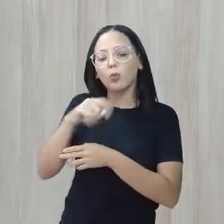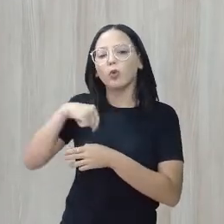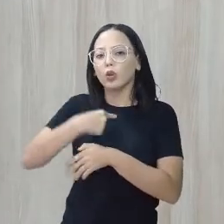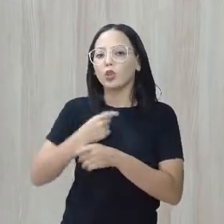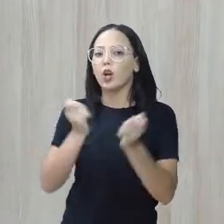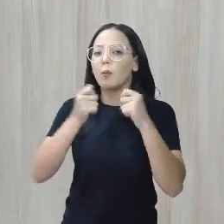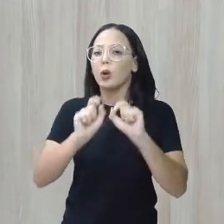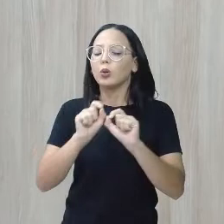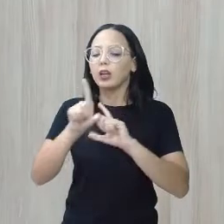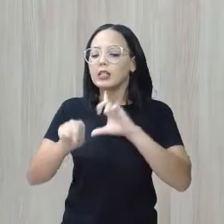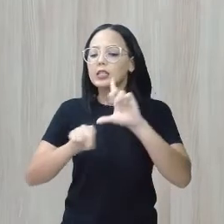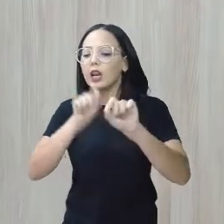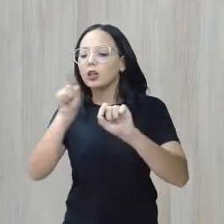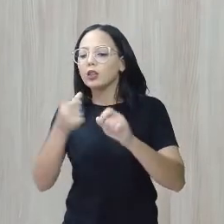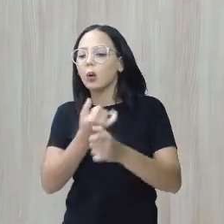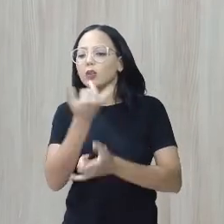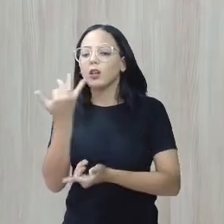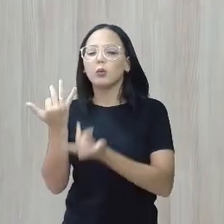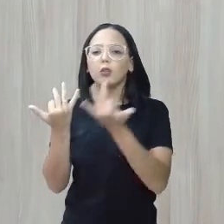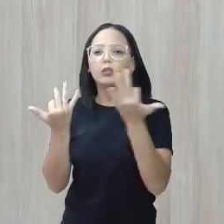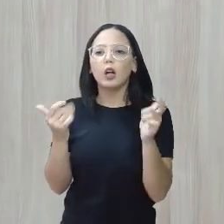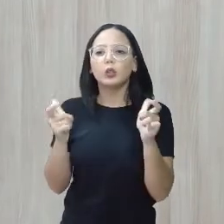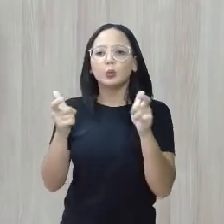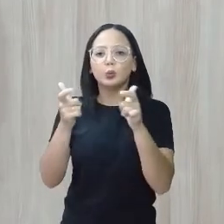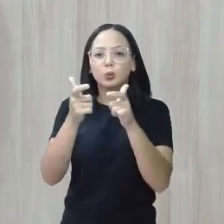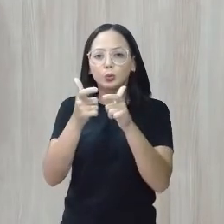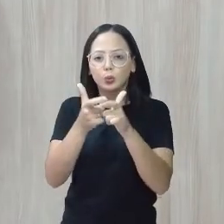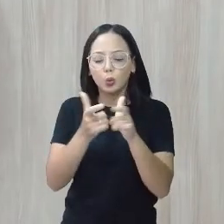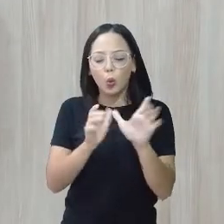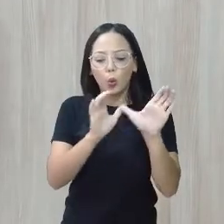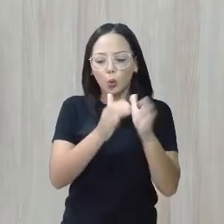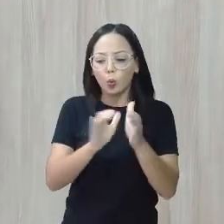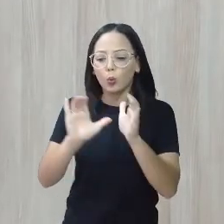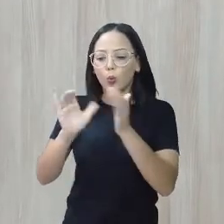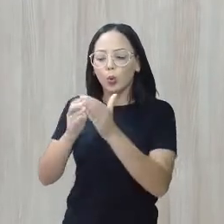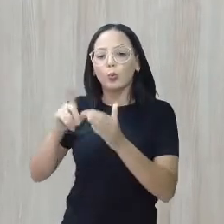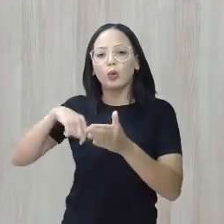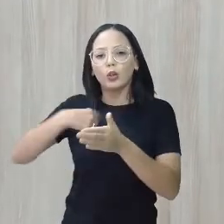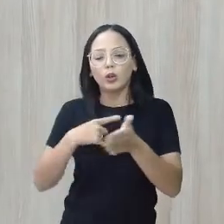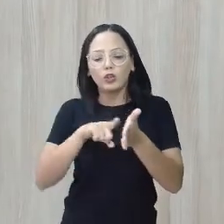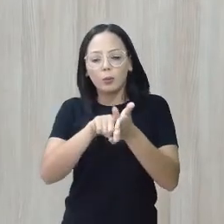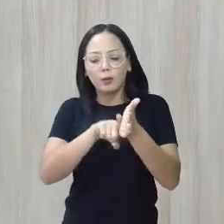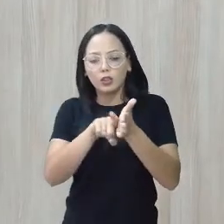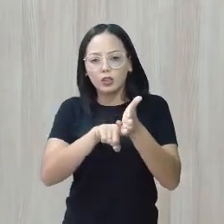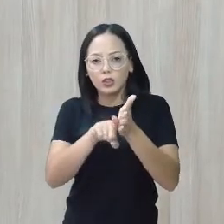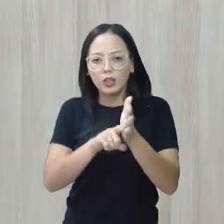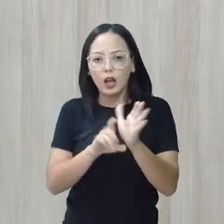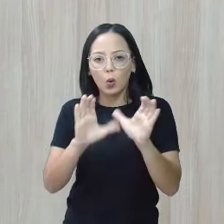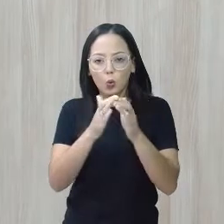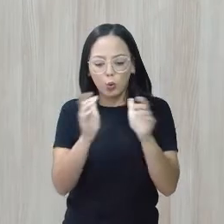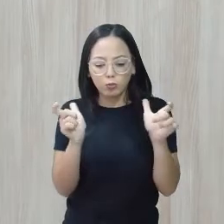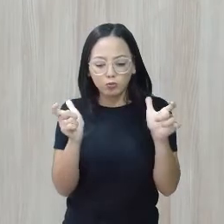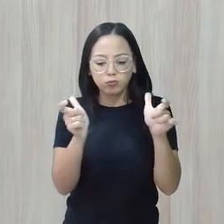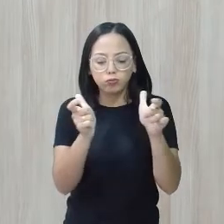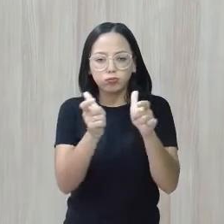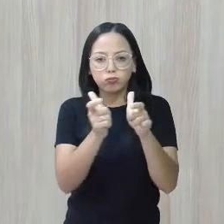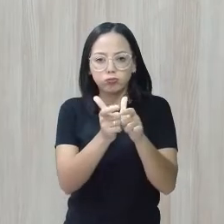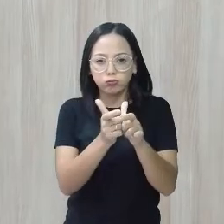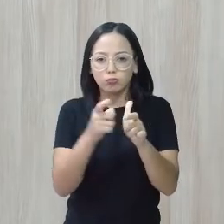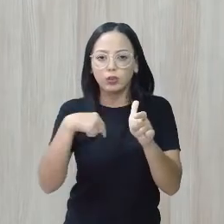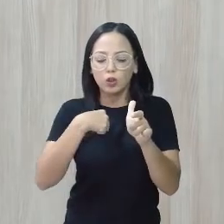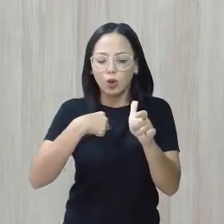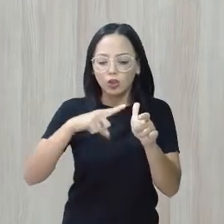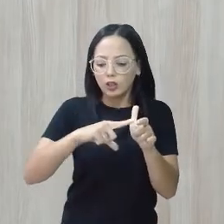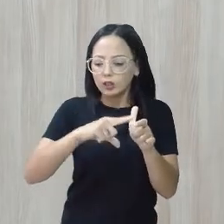pode selecionar uma quantidade de cada um desses grupos e fazer uma pesquisa com um grupo menor. A gente vai estar tirando uma